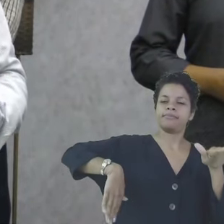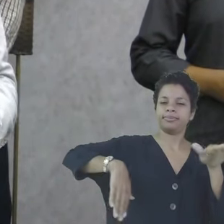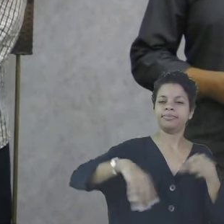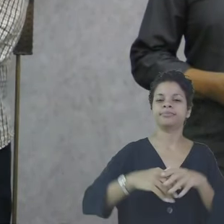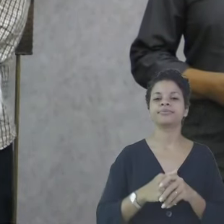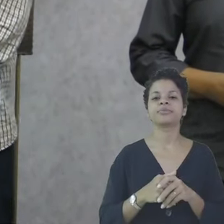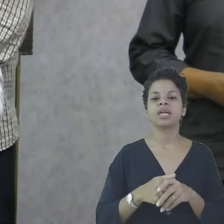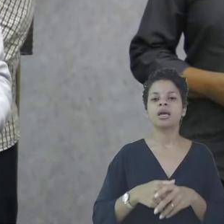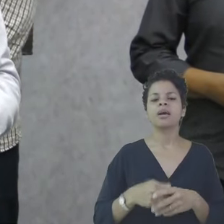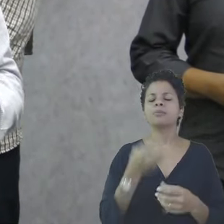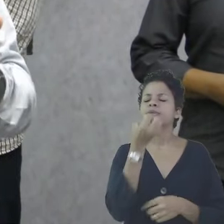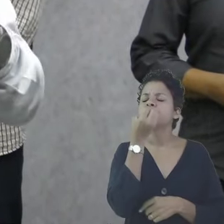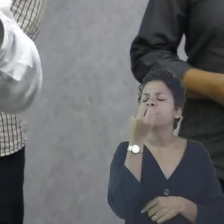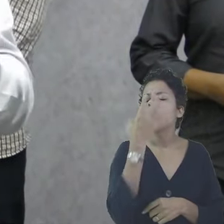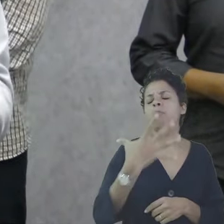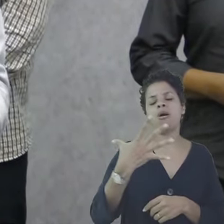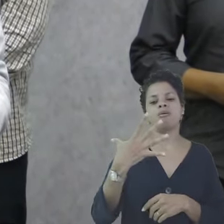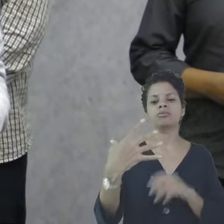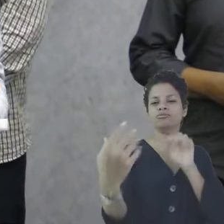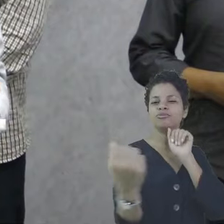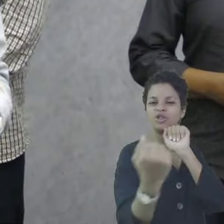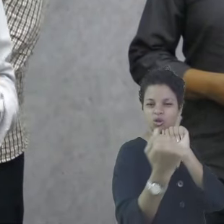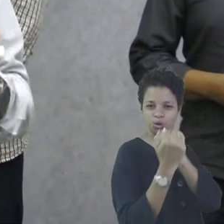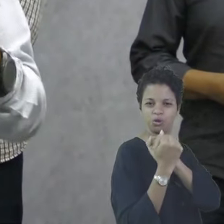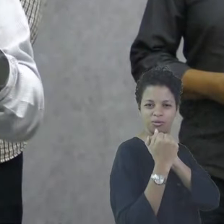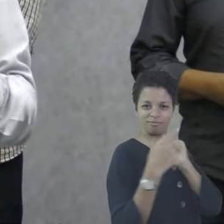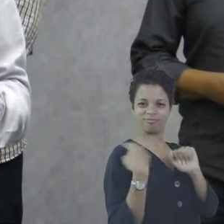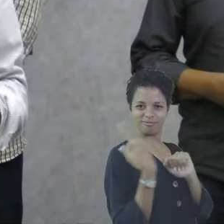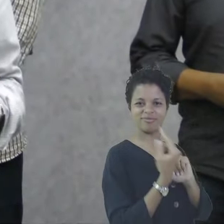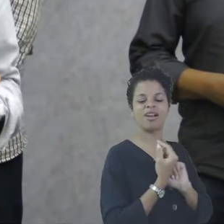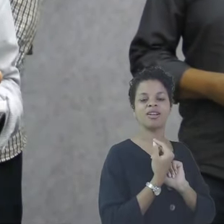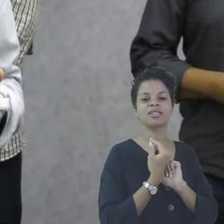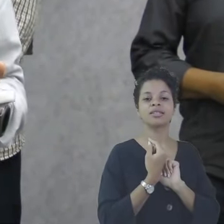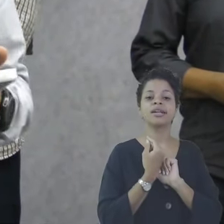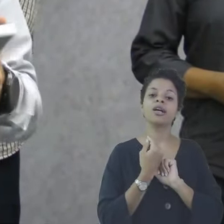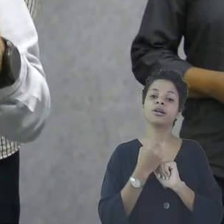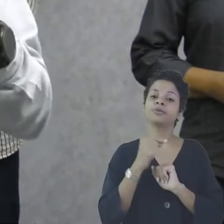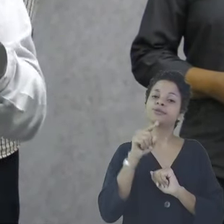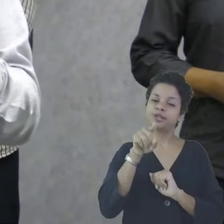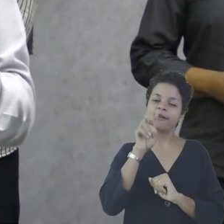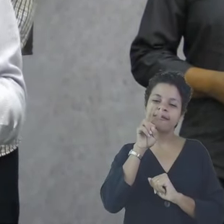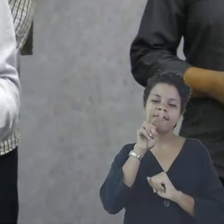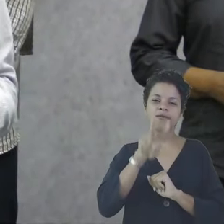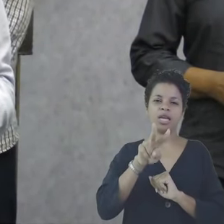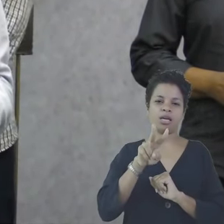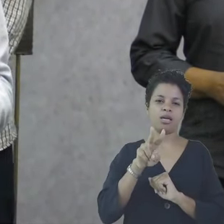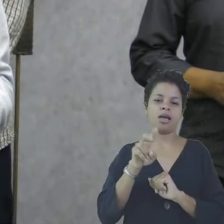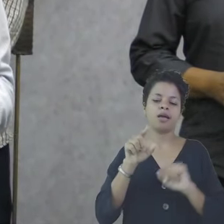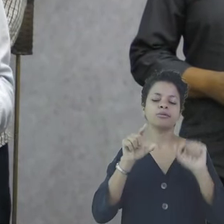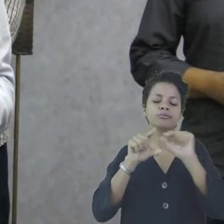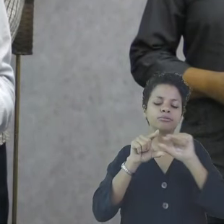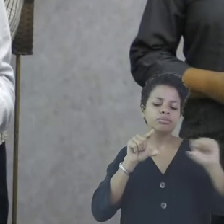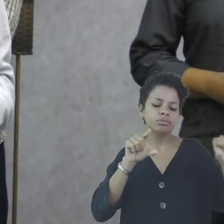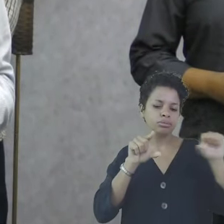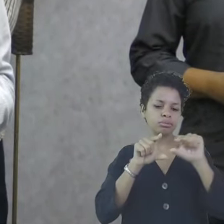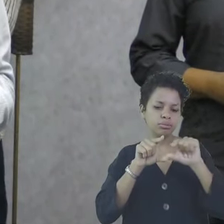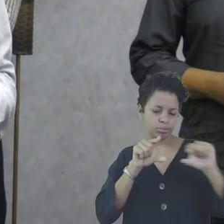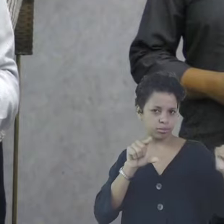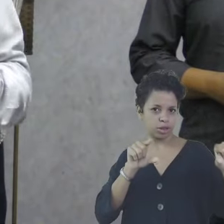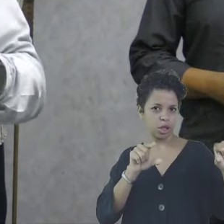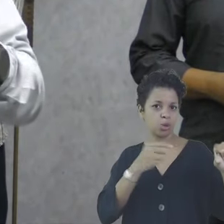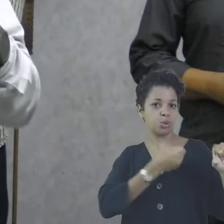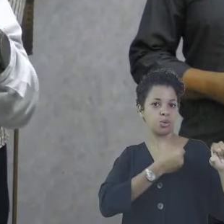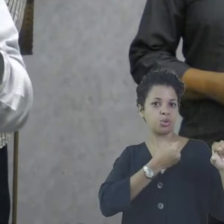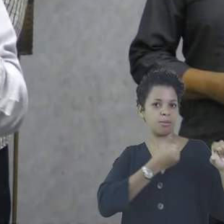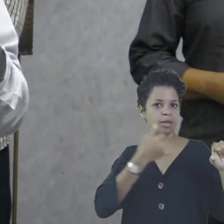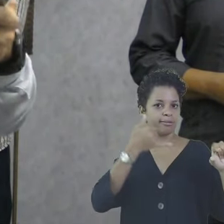Muito bom ter vocês aqui com a gente. Você vai ver aí agora no rodapé da sua tela os contatos do Matheus e da Larissa,